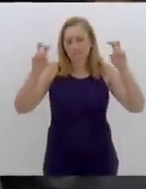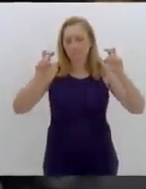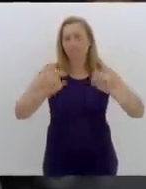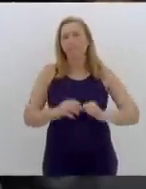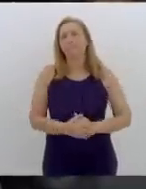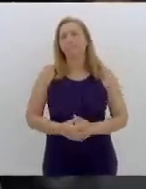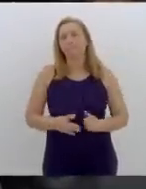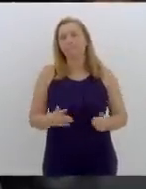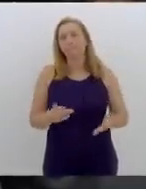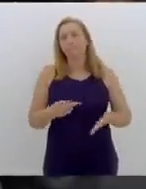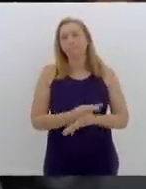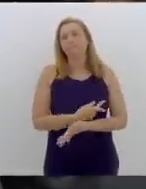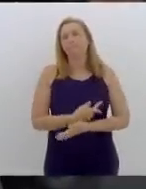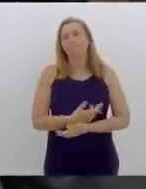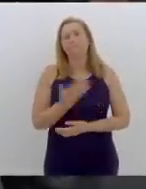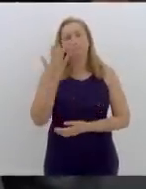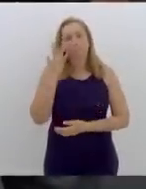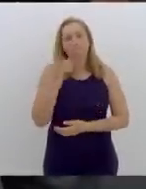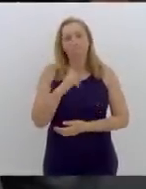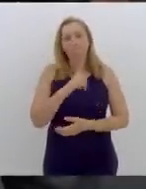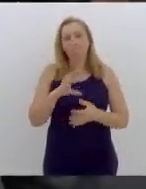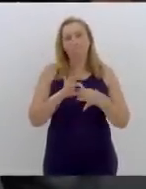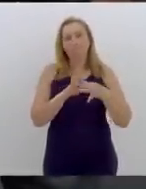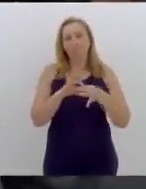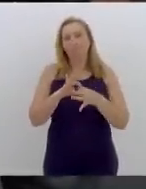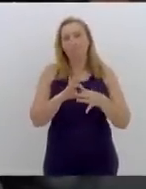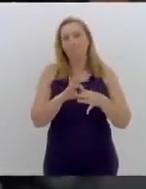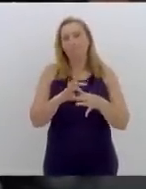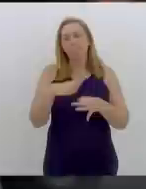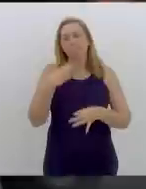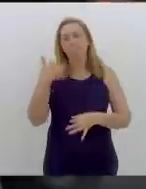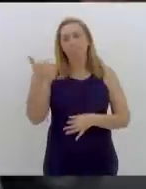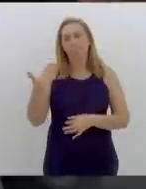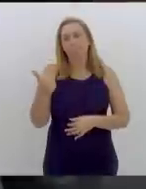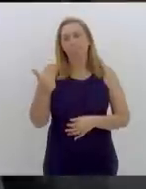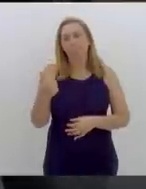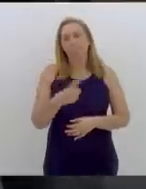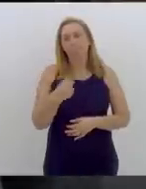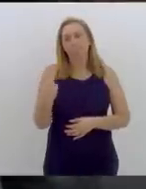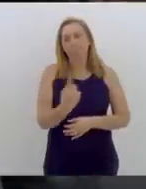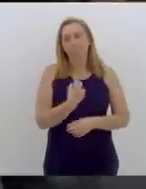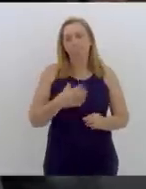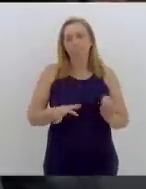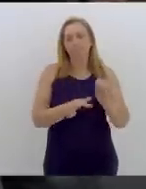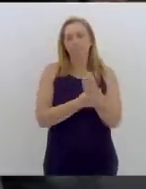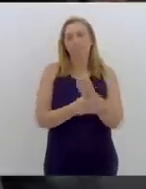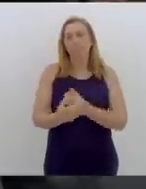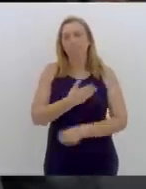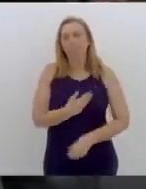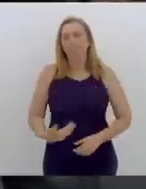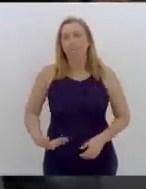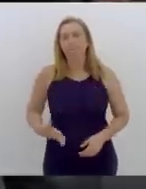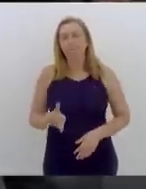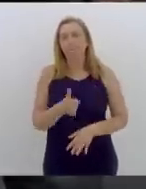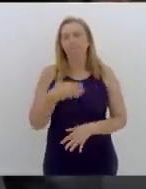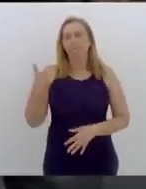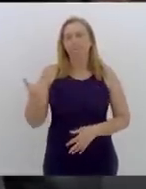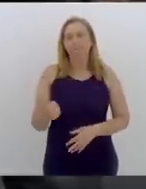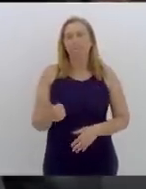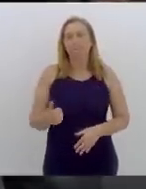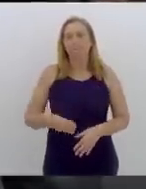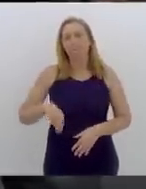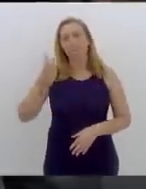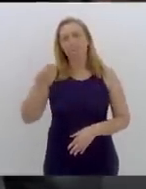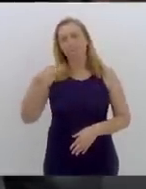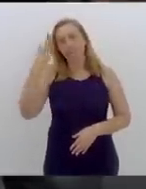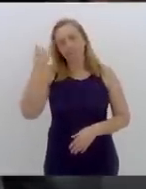venham correndo eu acho que se houver uma união entendimento melhor entre nós da Segurança Pública a coisa vai melhorar Quem